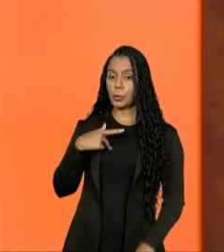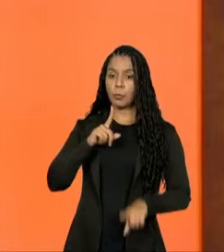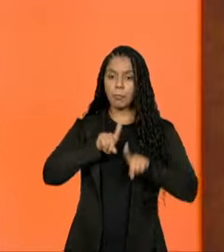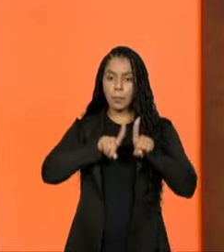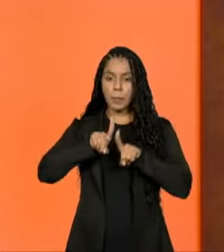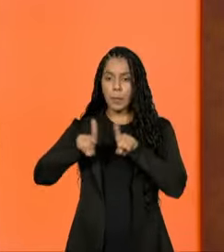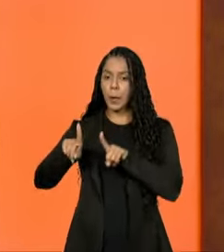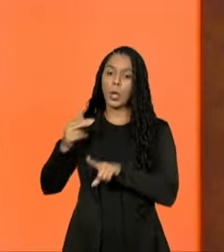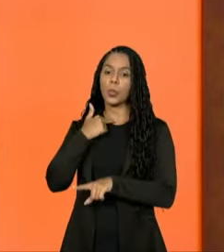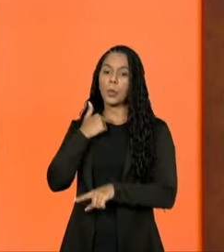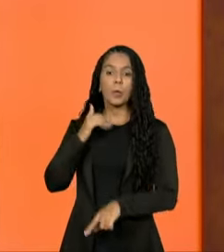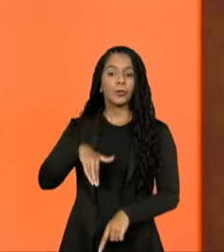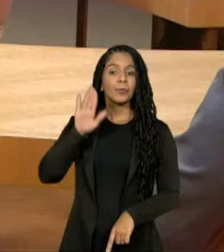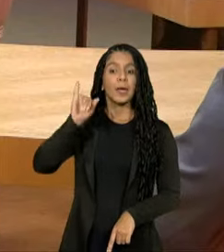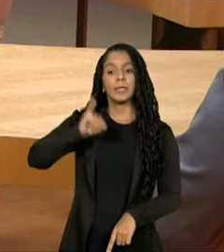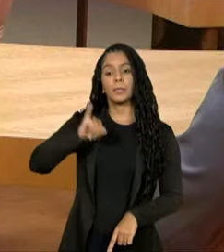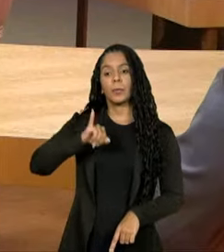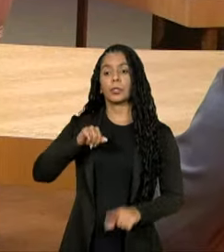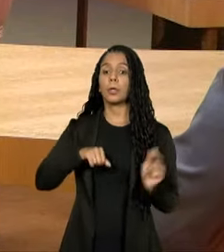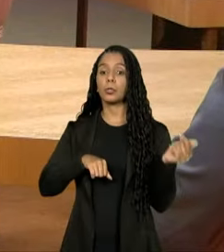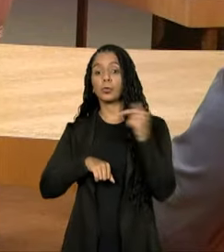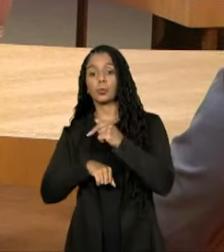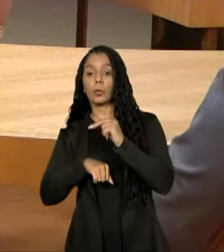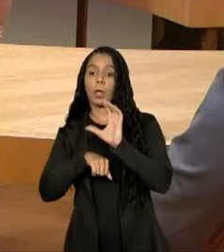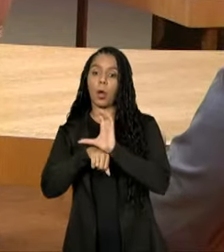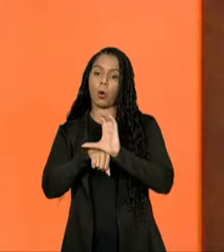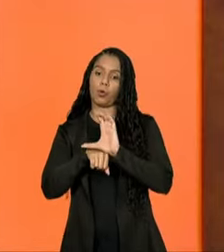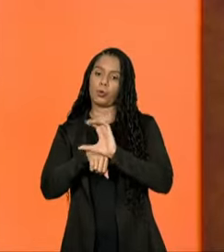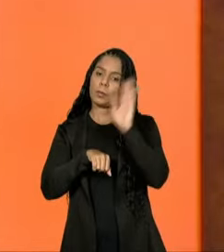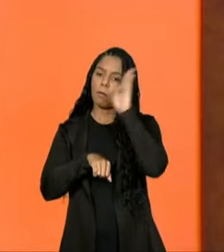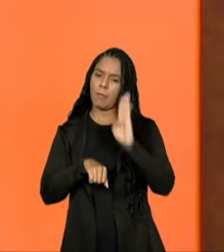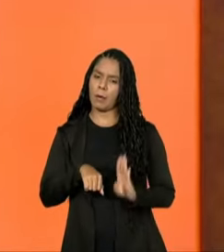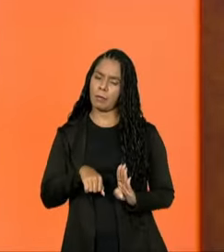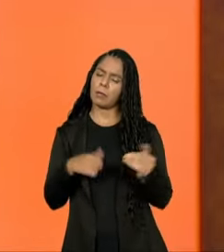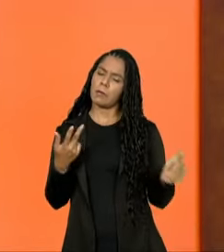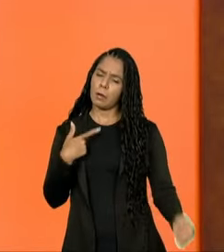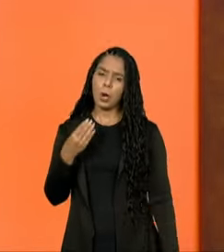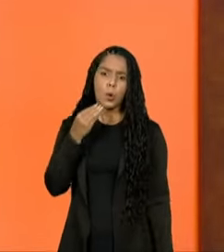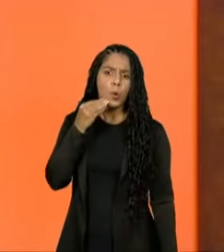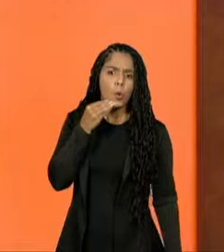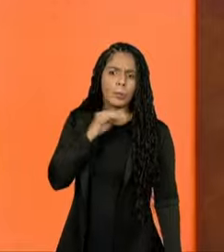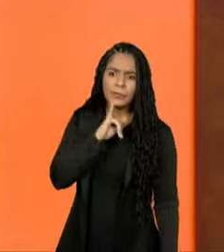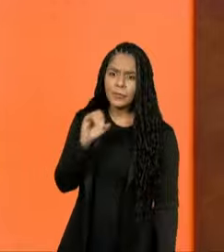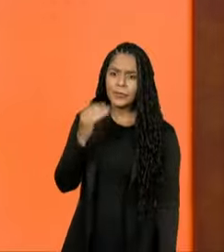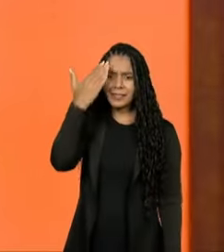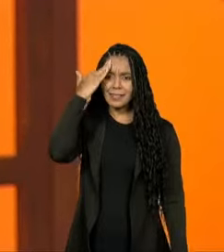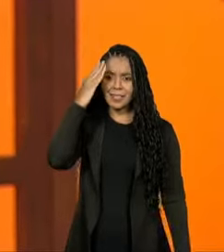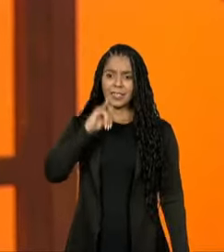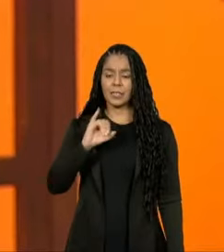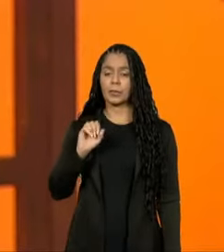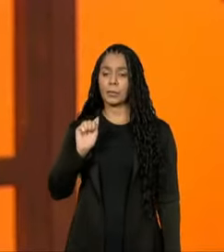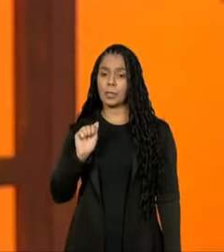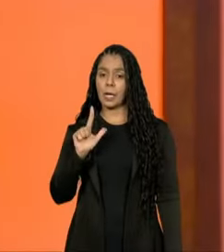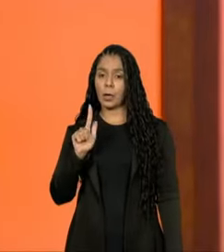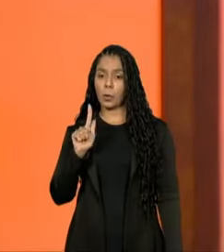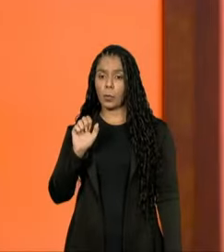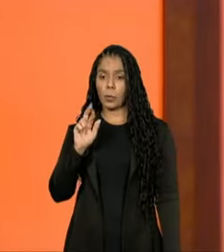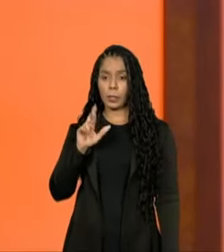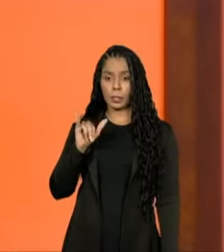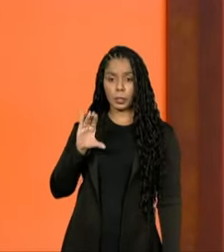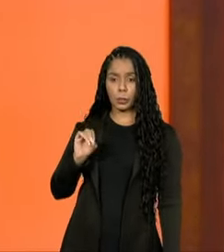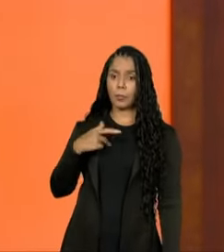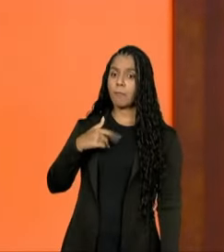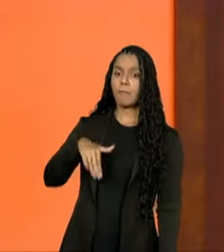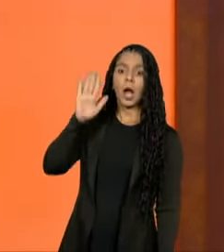brasileira. Lógico que não. É isso. Se a gente entender que isso é verdade, né, o algoritmo não é mais importante do que a